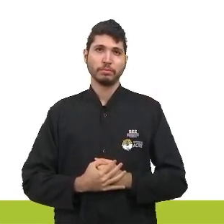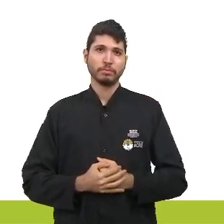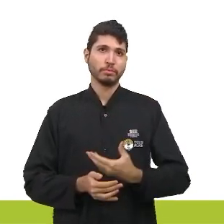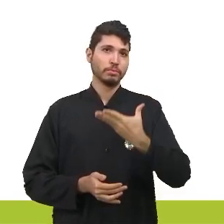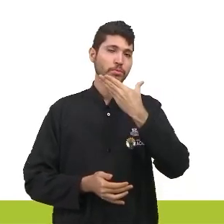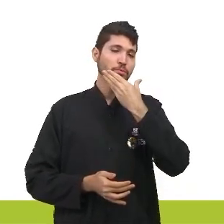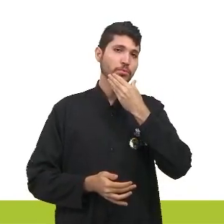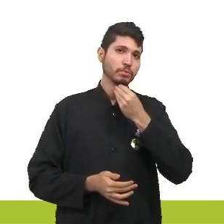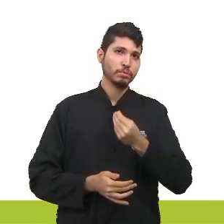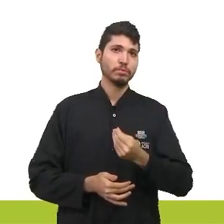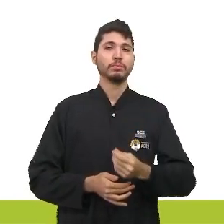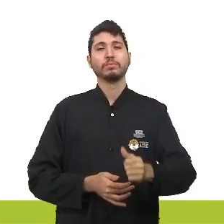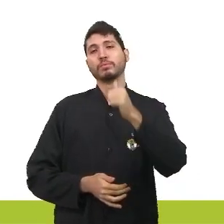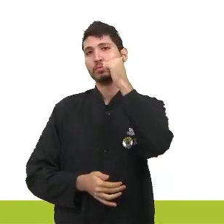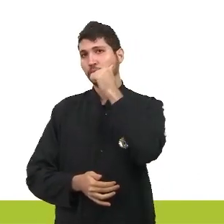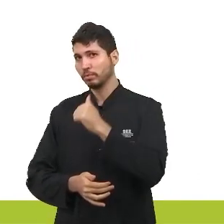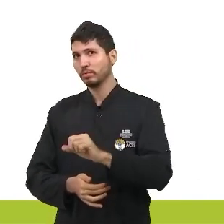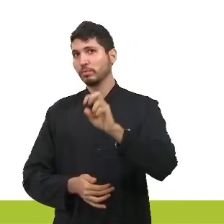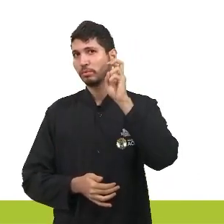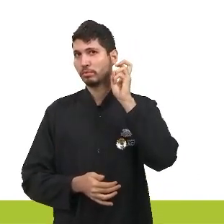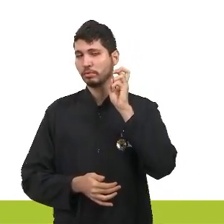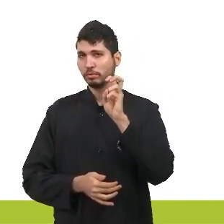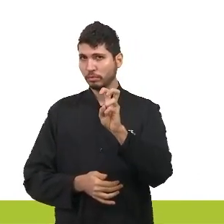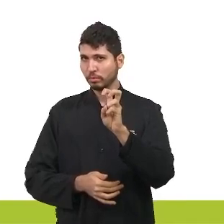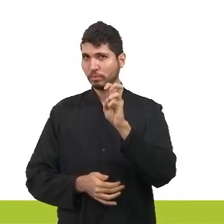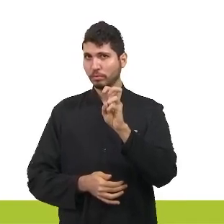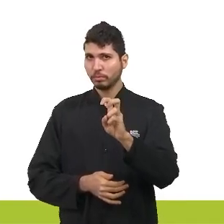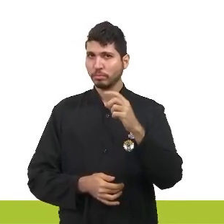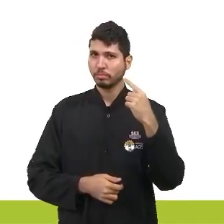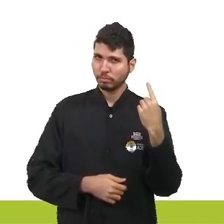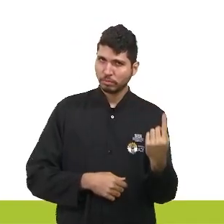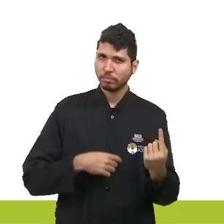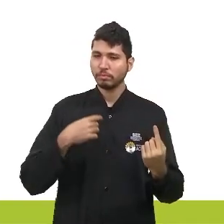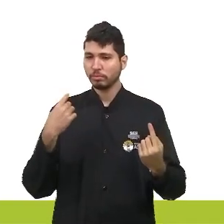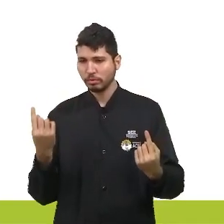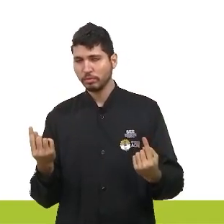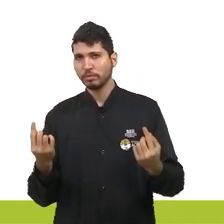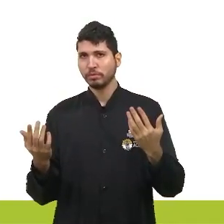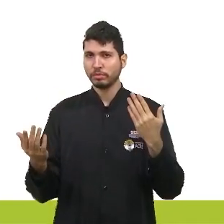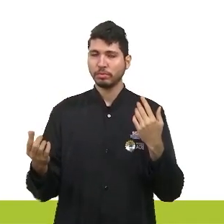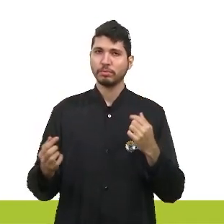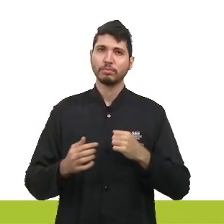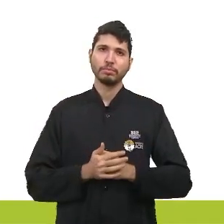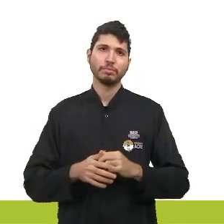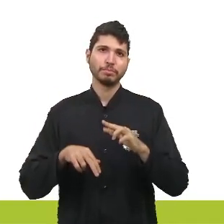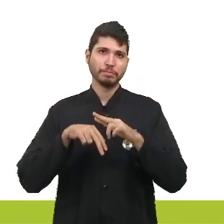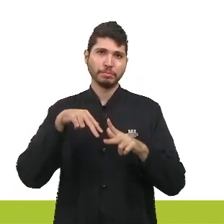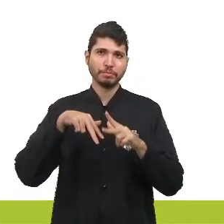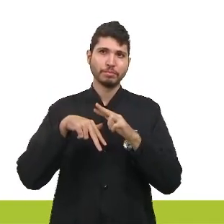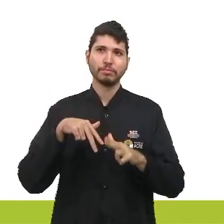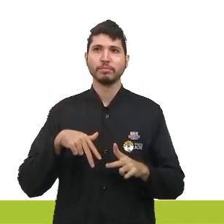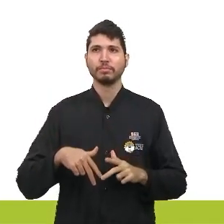homens e mulheres são fumantes, né? 5% de 70%.